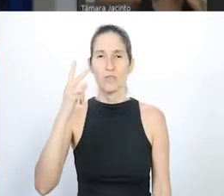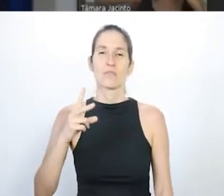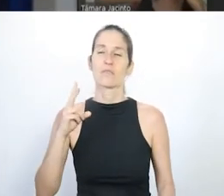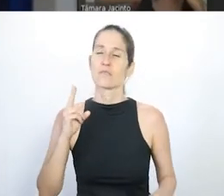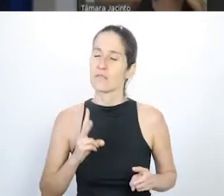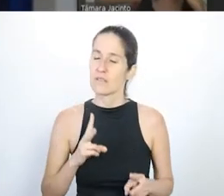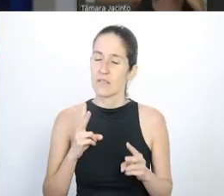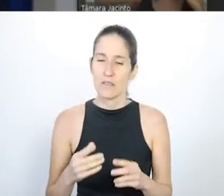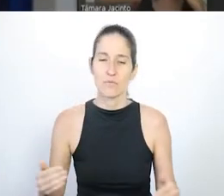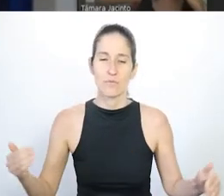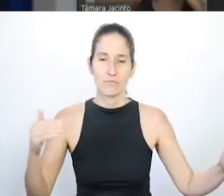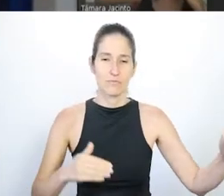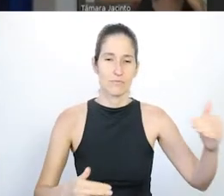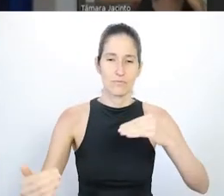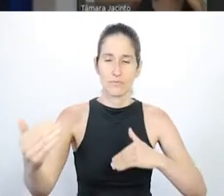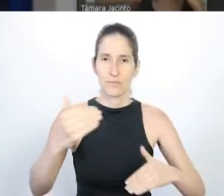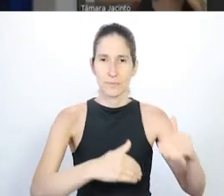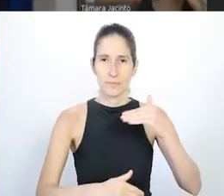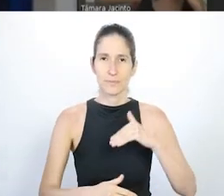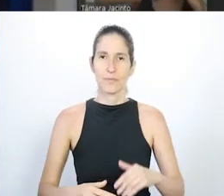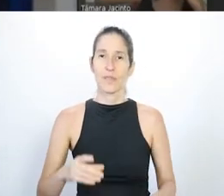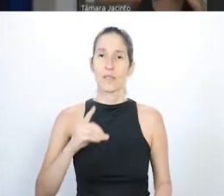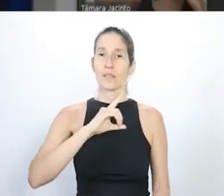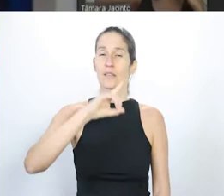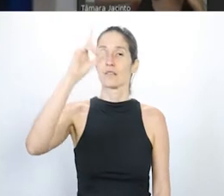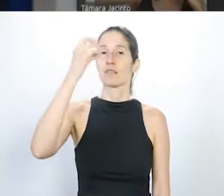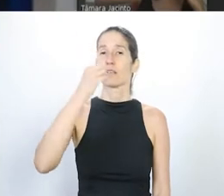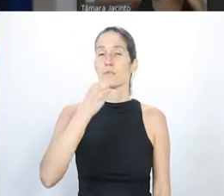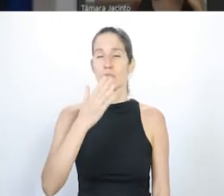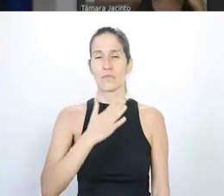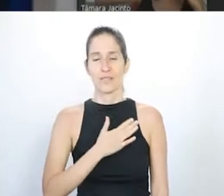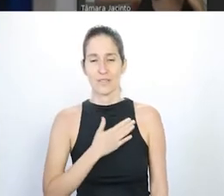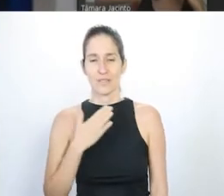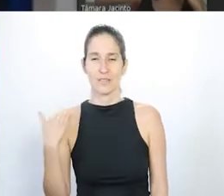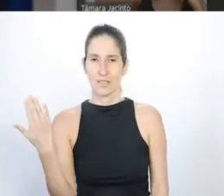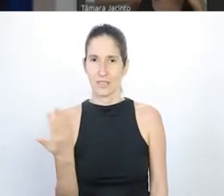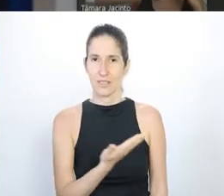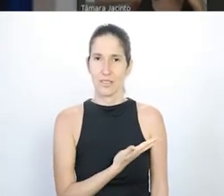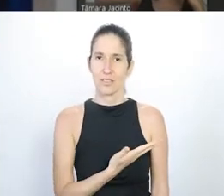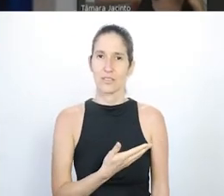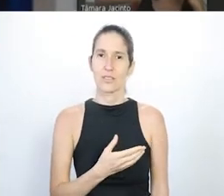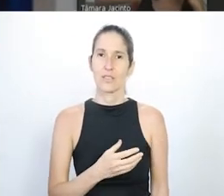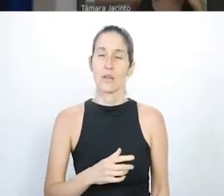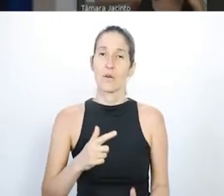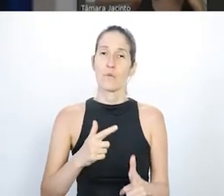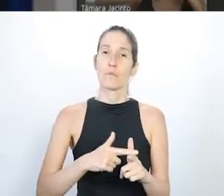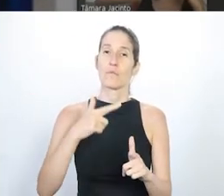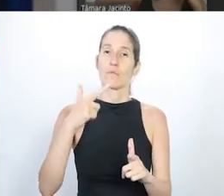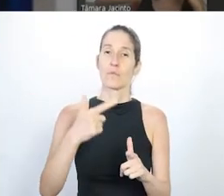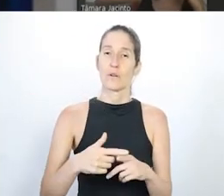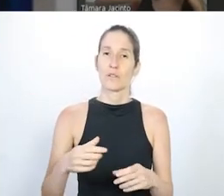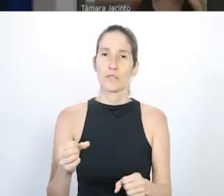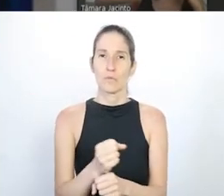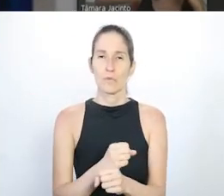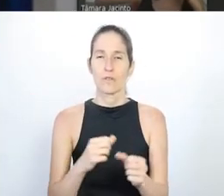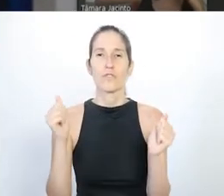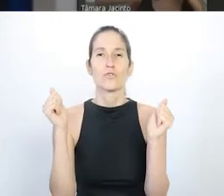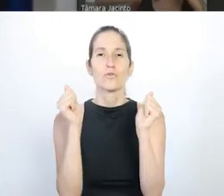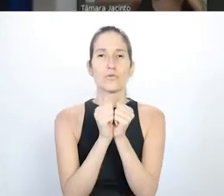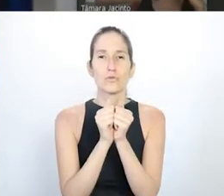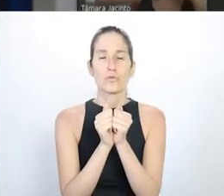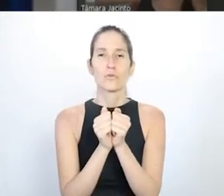gente. E ano que vem a gente vai estar lá presencialmente, todo mundo, né, um sentindo o cheiro do outro, um se aquecendo com o